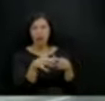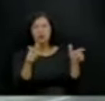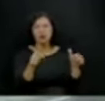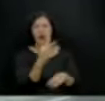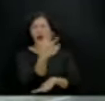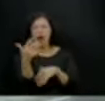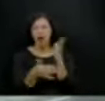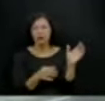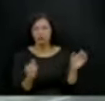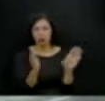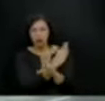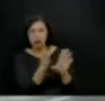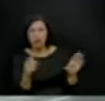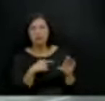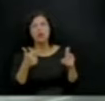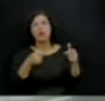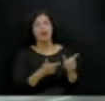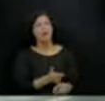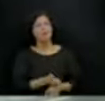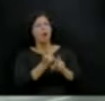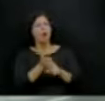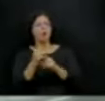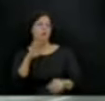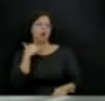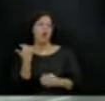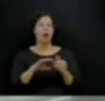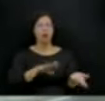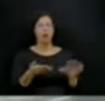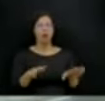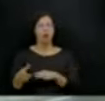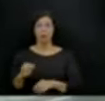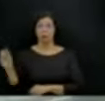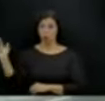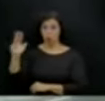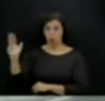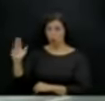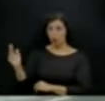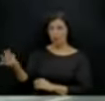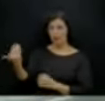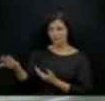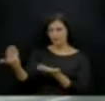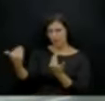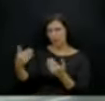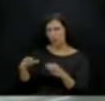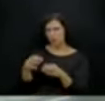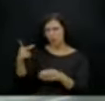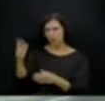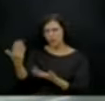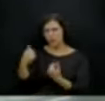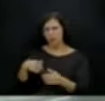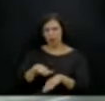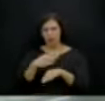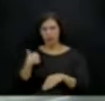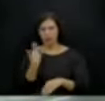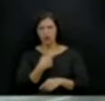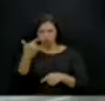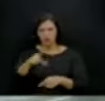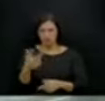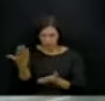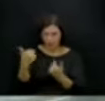mato por um parar no inferno então Lula Mande a sua turma toda falar com a gente de